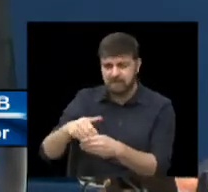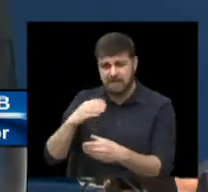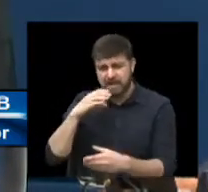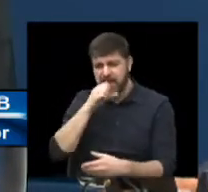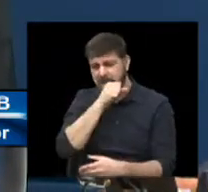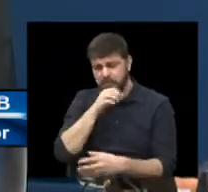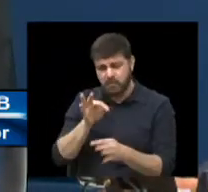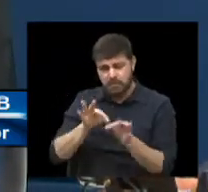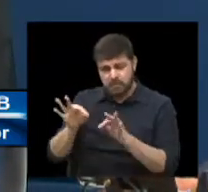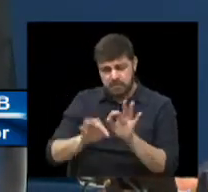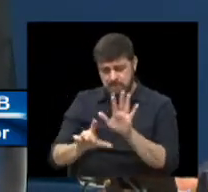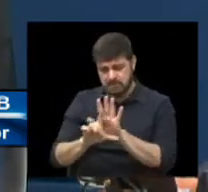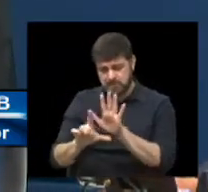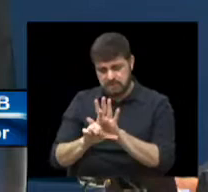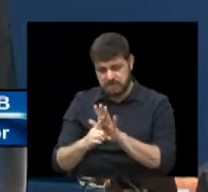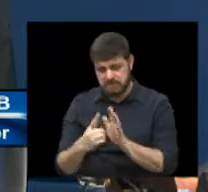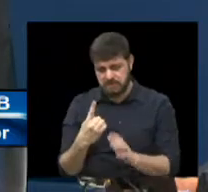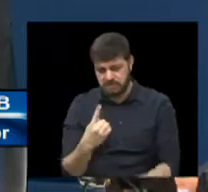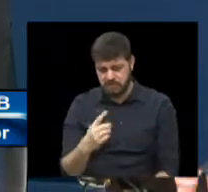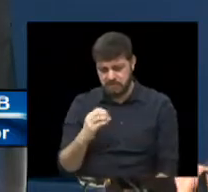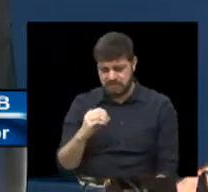do PDL